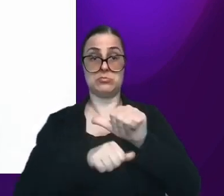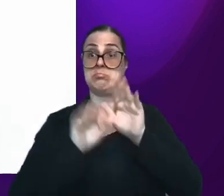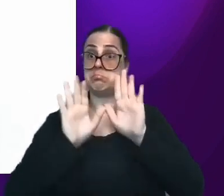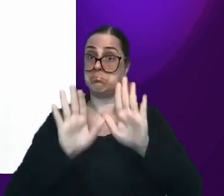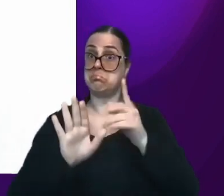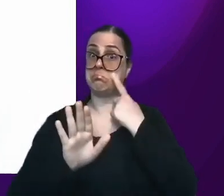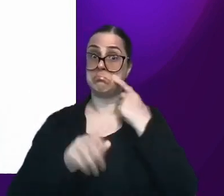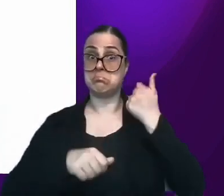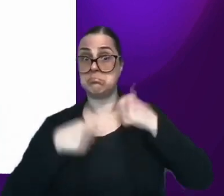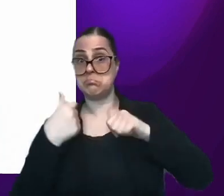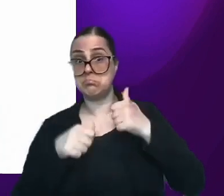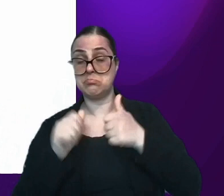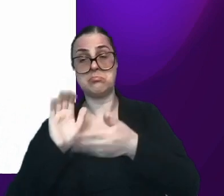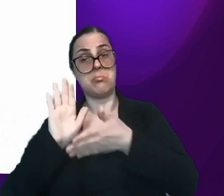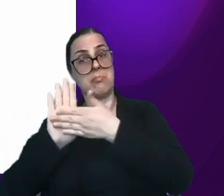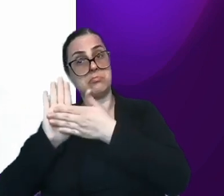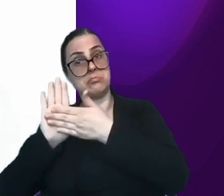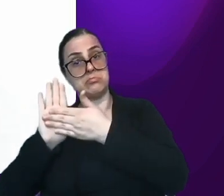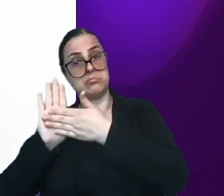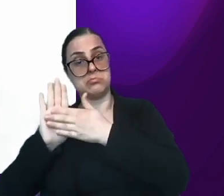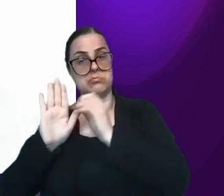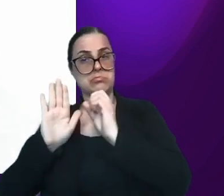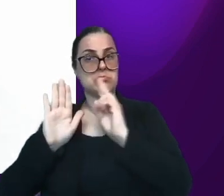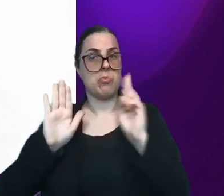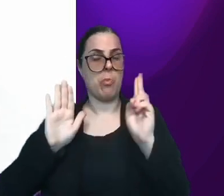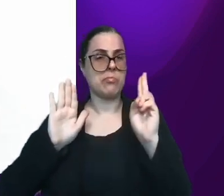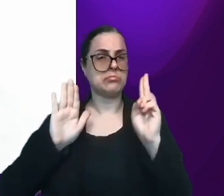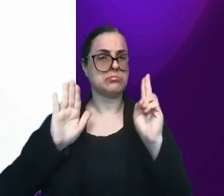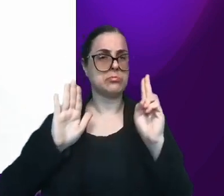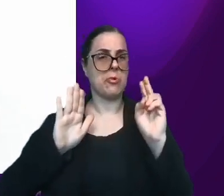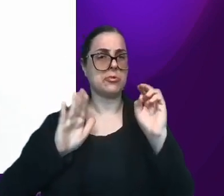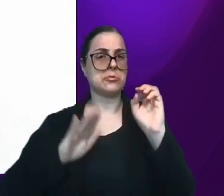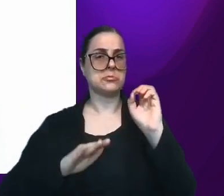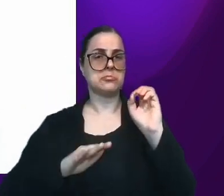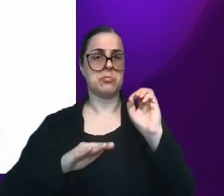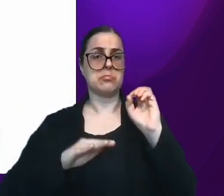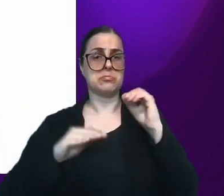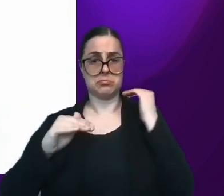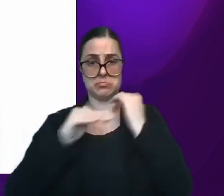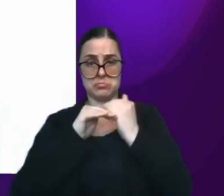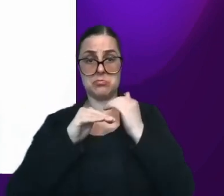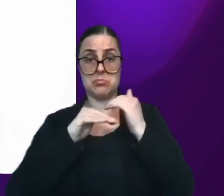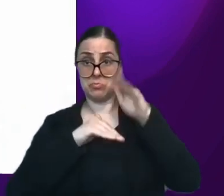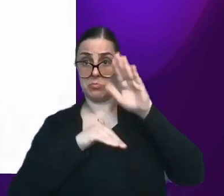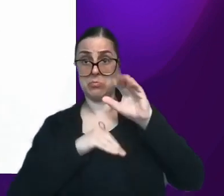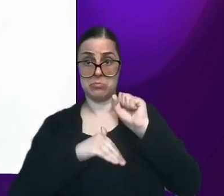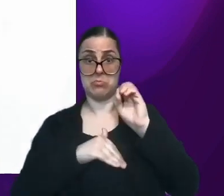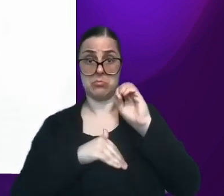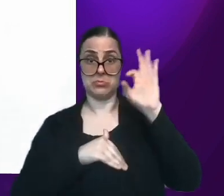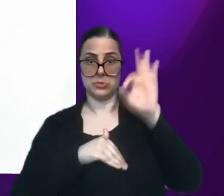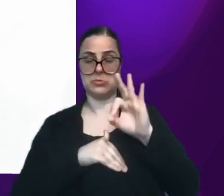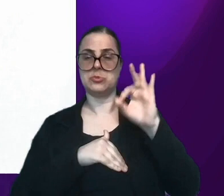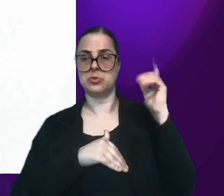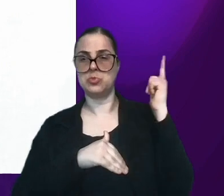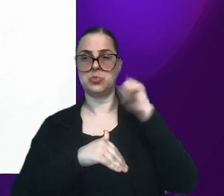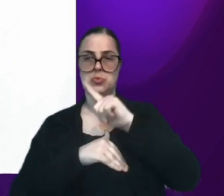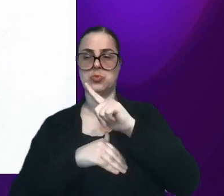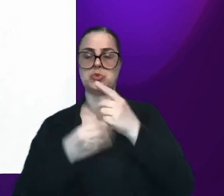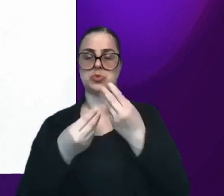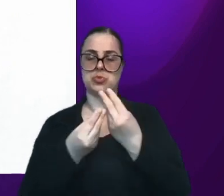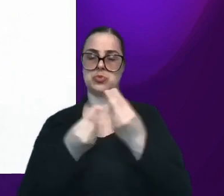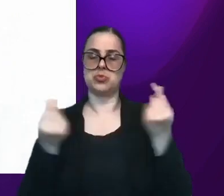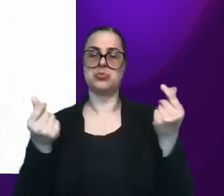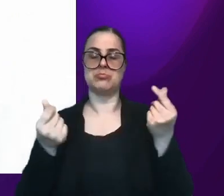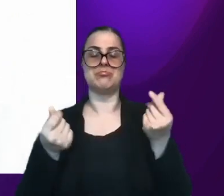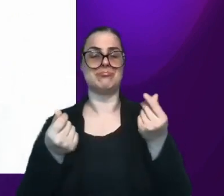programado seja acima de 80%, é um indicador também de qualidade do ADQI 2019, e essa avaliação do